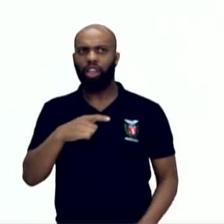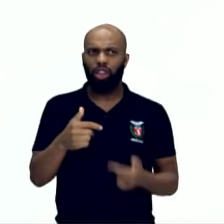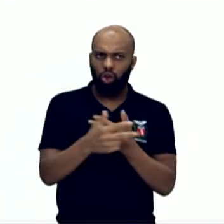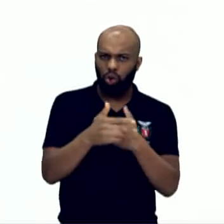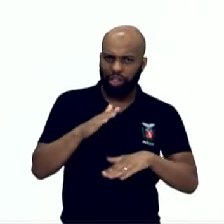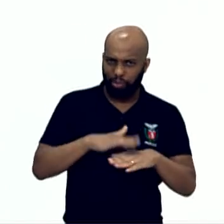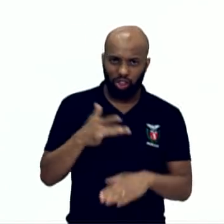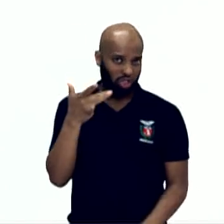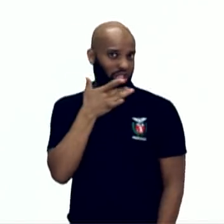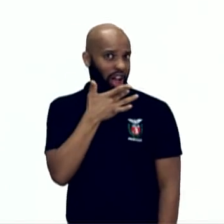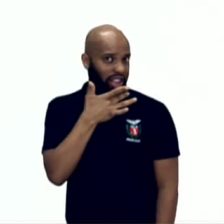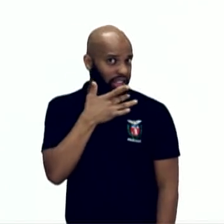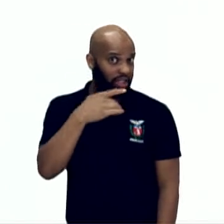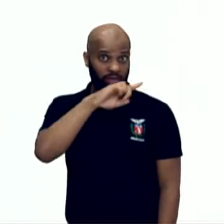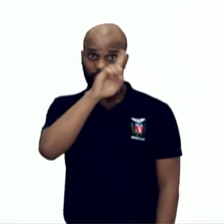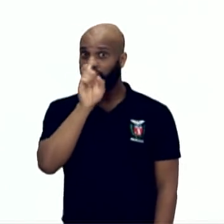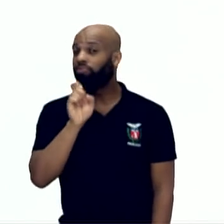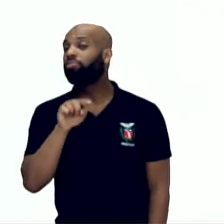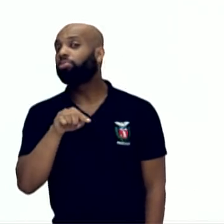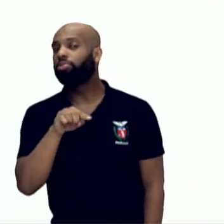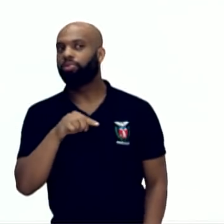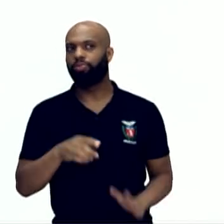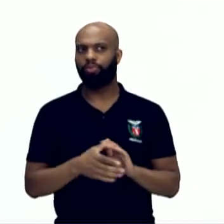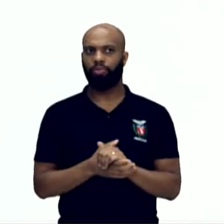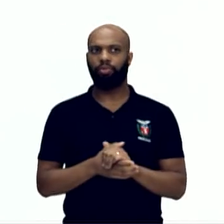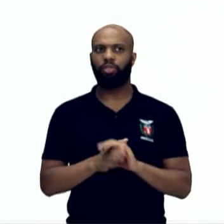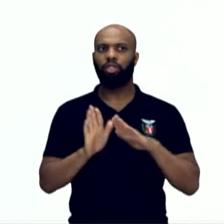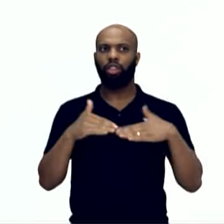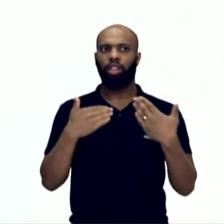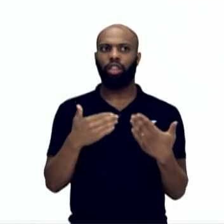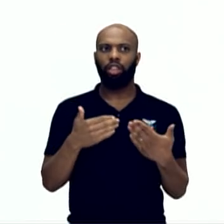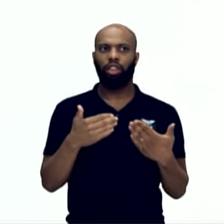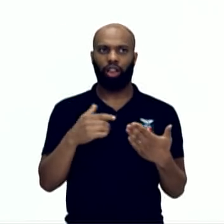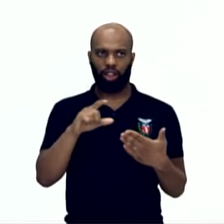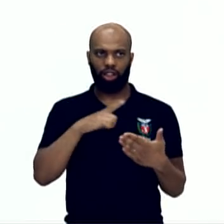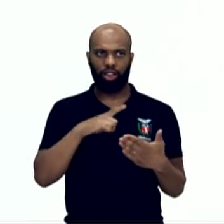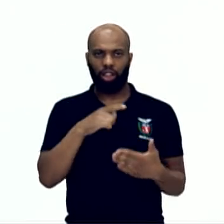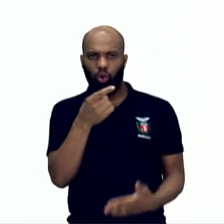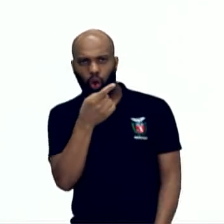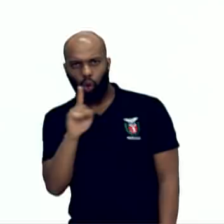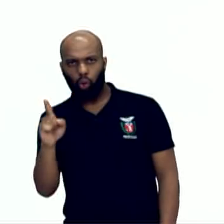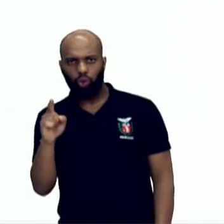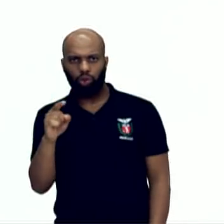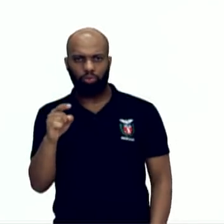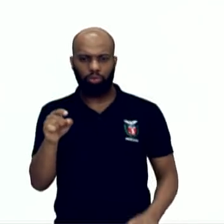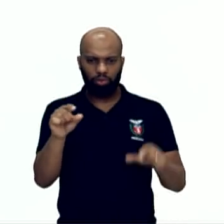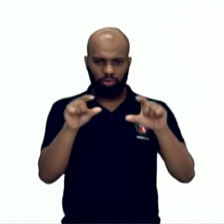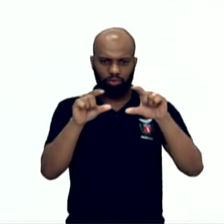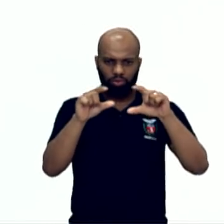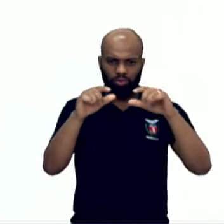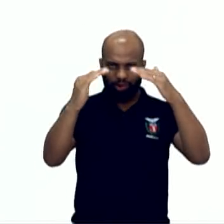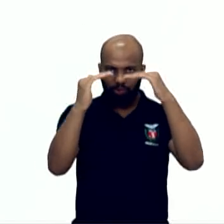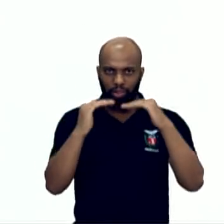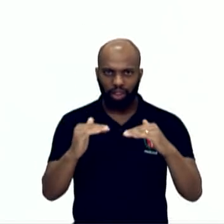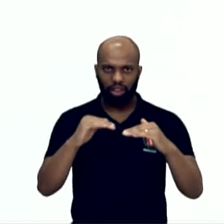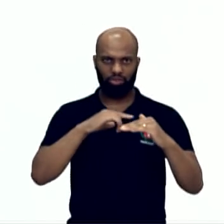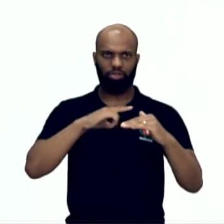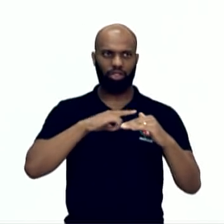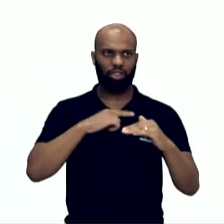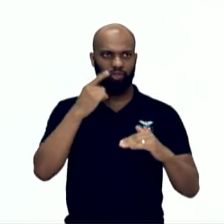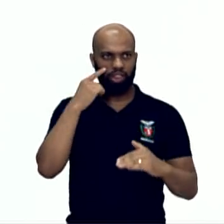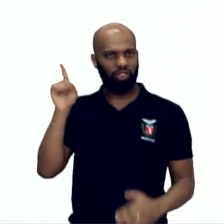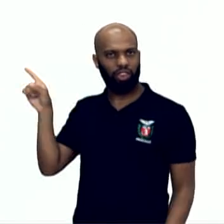gostosa? Então, olha só, essa última, né, esse último verso aqui,